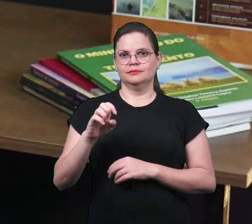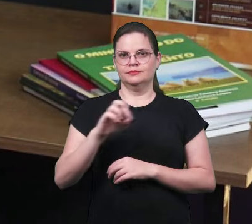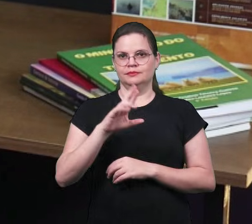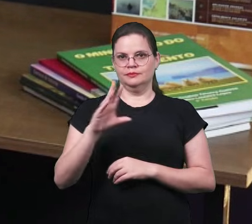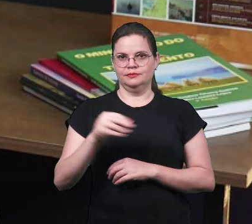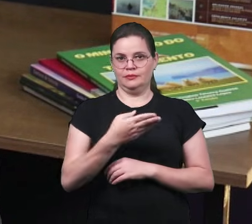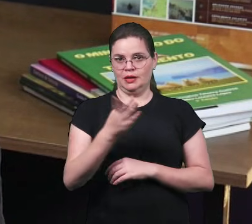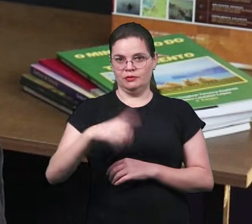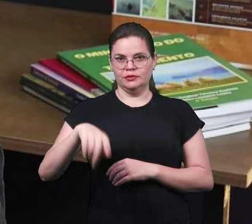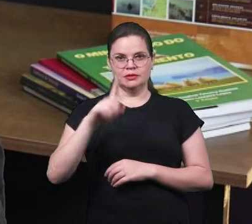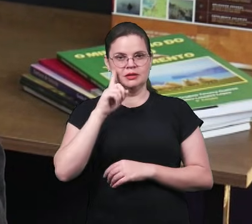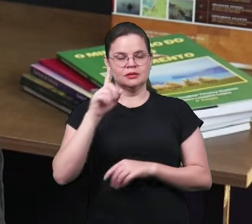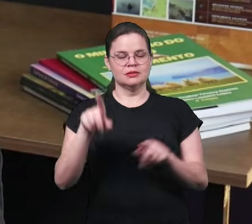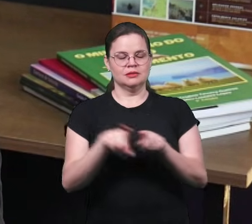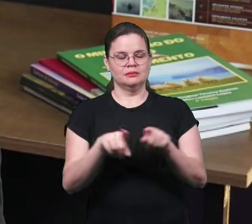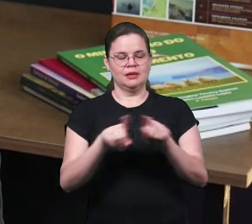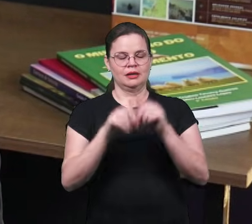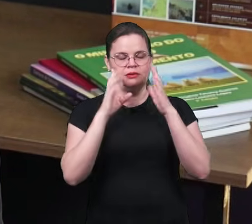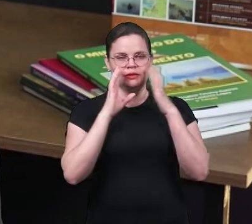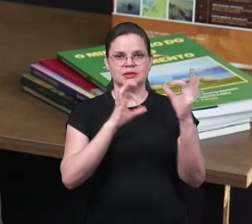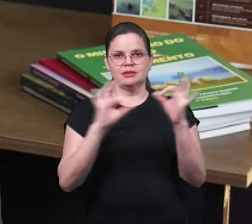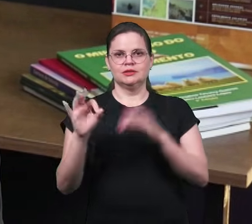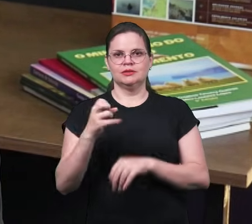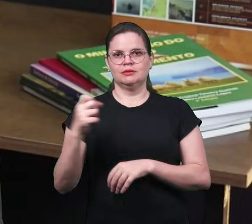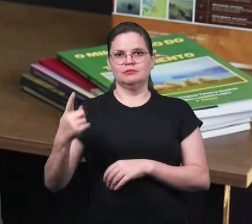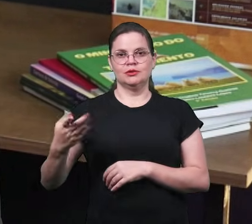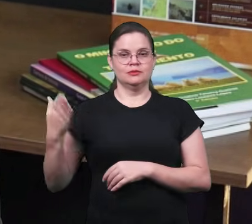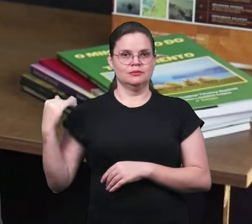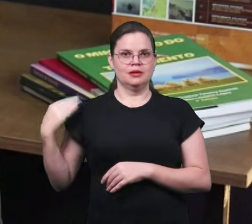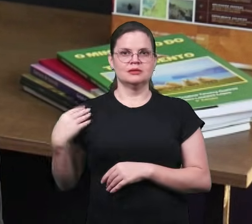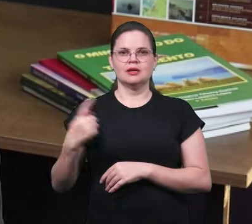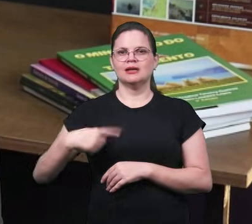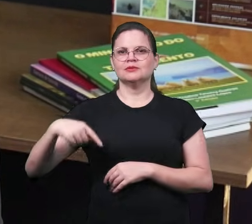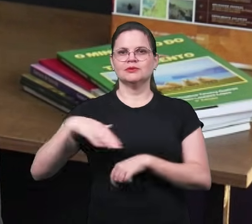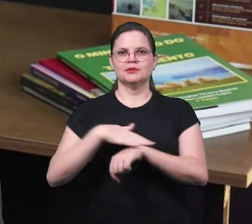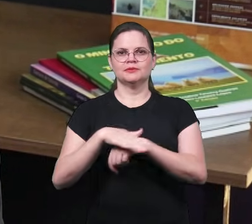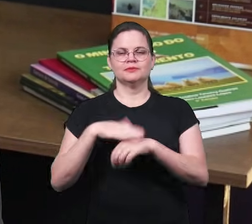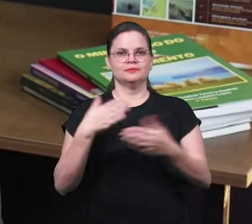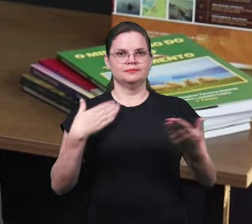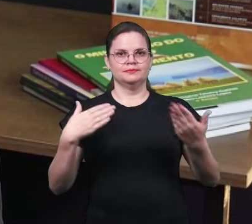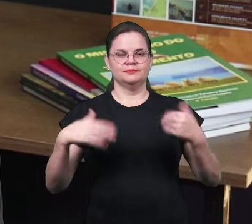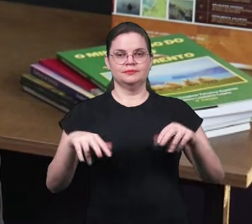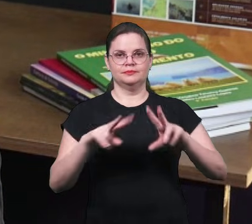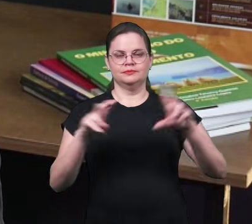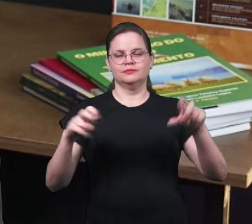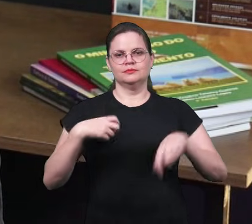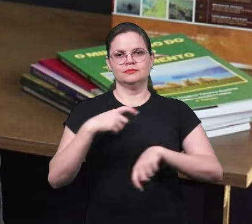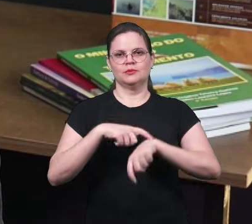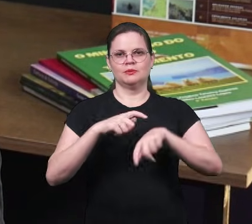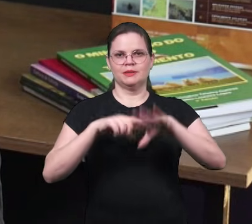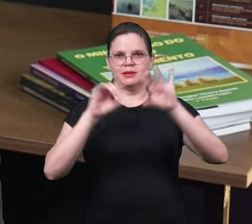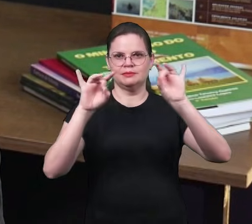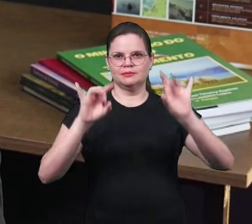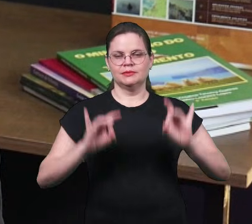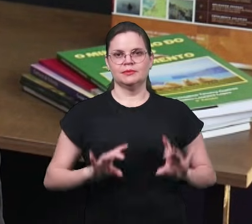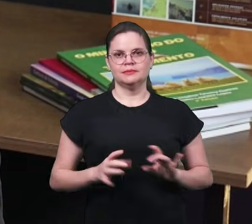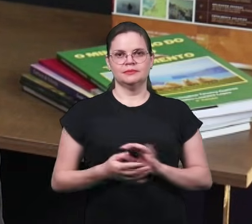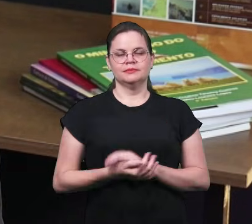que estão nos assistindo, no último episódio nós tratamos ali de um momento especial